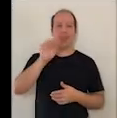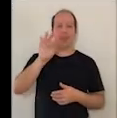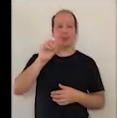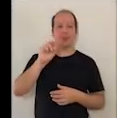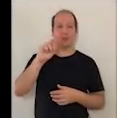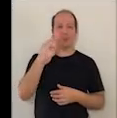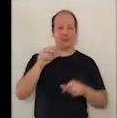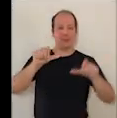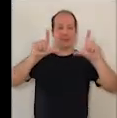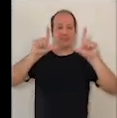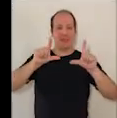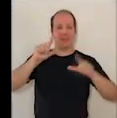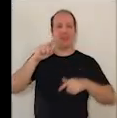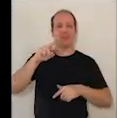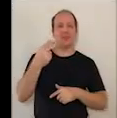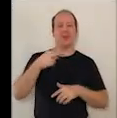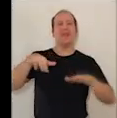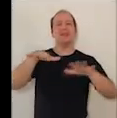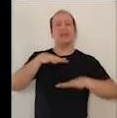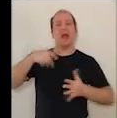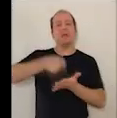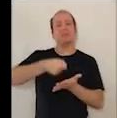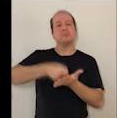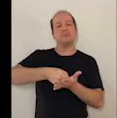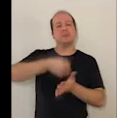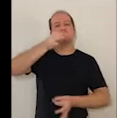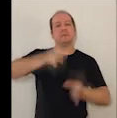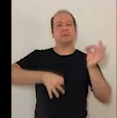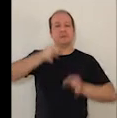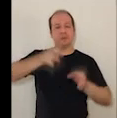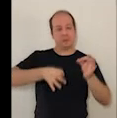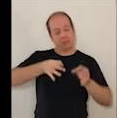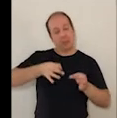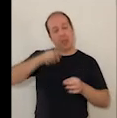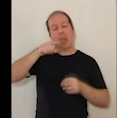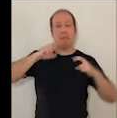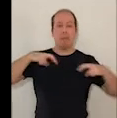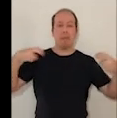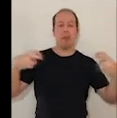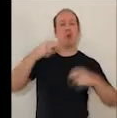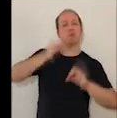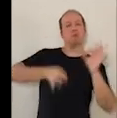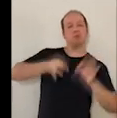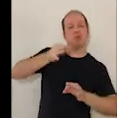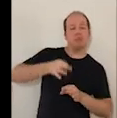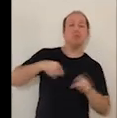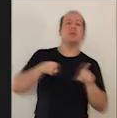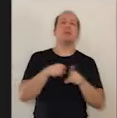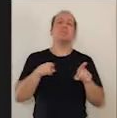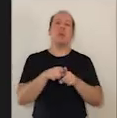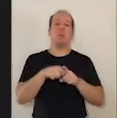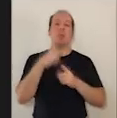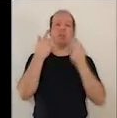cena 2. Sala do tribunal no Senado. Mesa e cadeira do juiz e cadeiras das testemunhas.